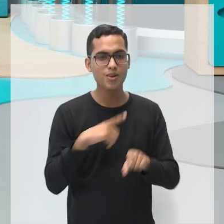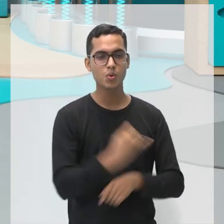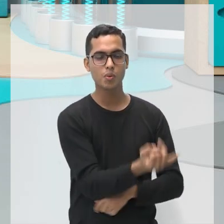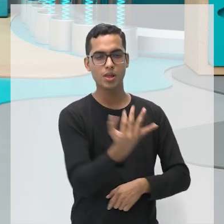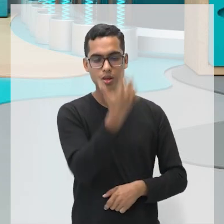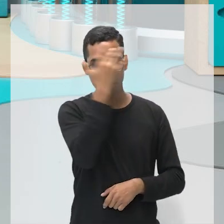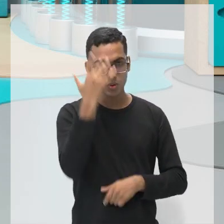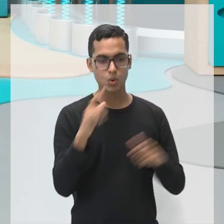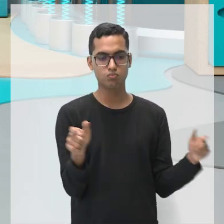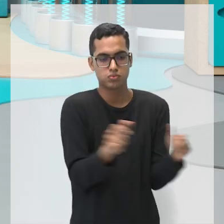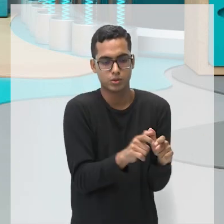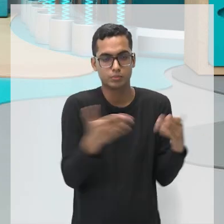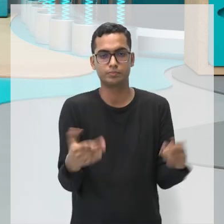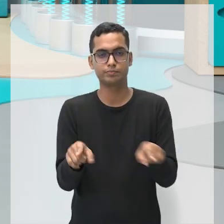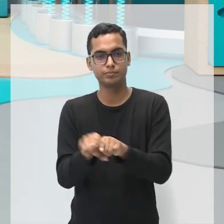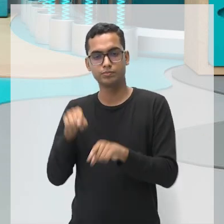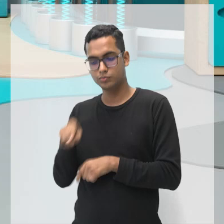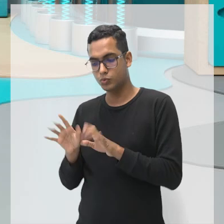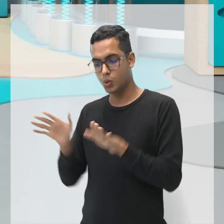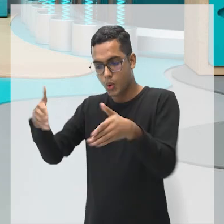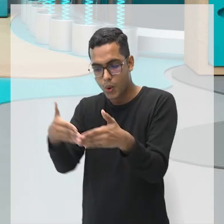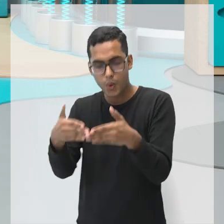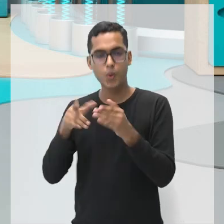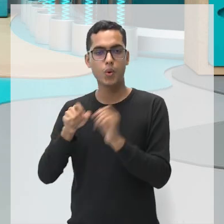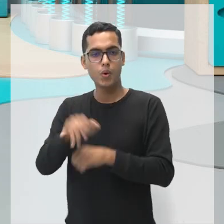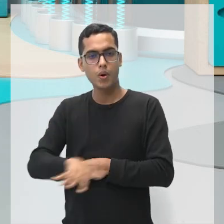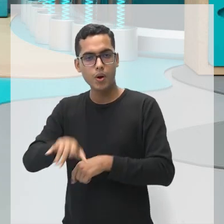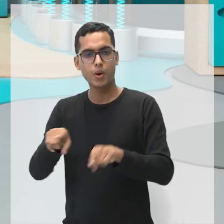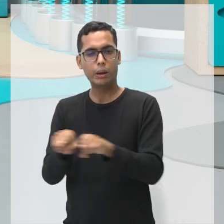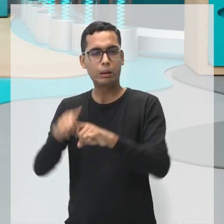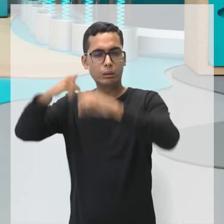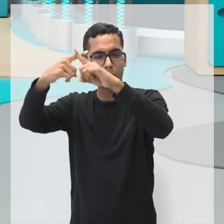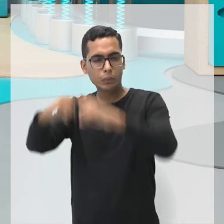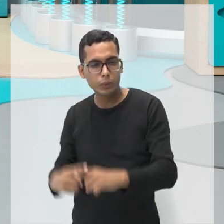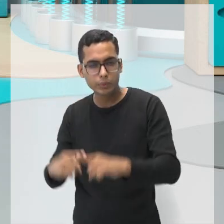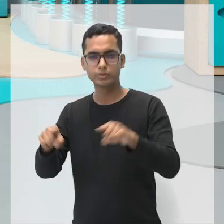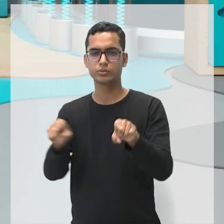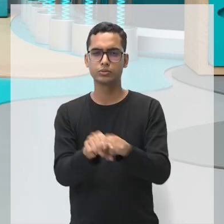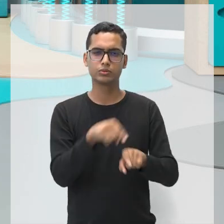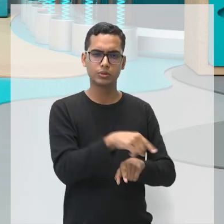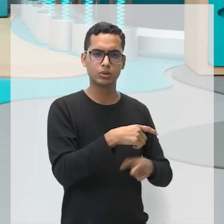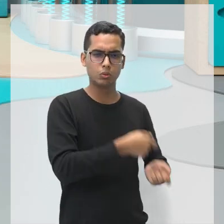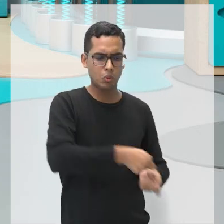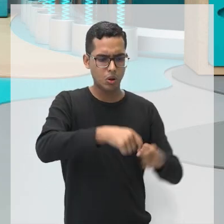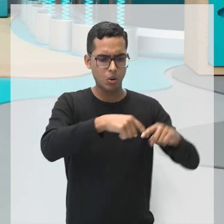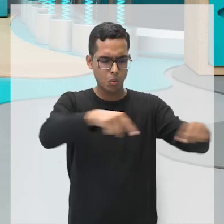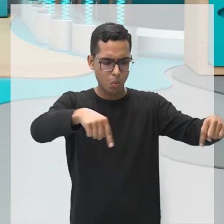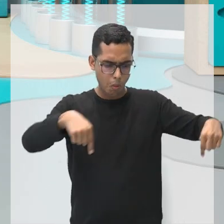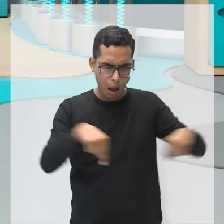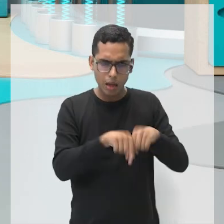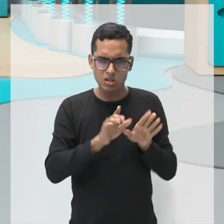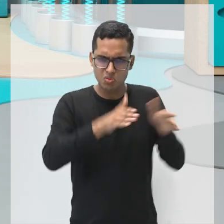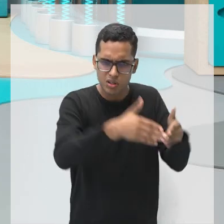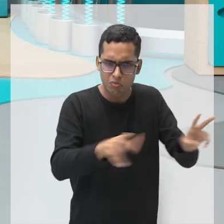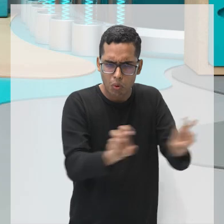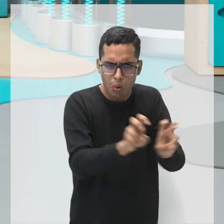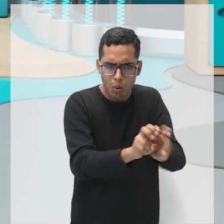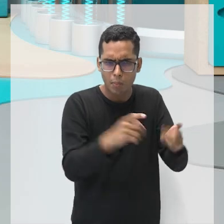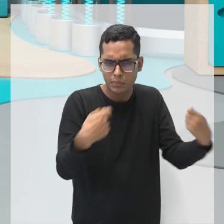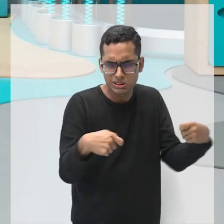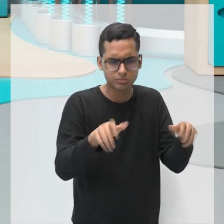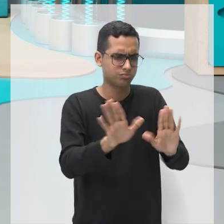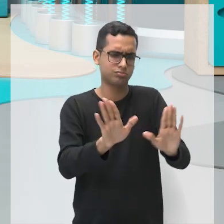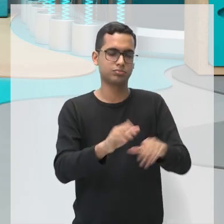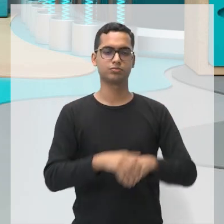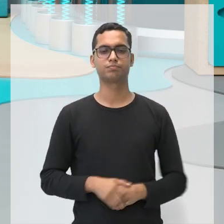campo específico para o jogo, né? Enquanto que o tacobol você não precisa necessariamente de uma quadra específica. Outras diferenças,